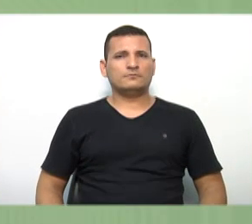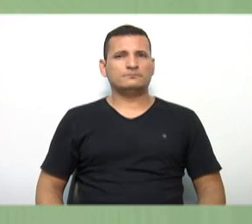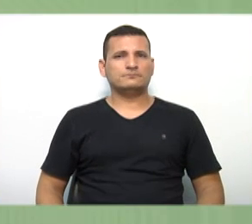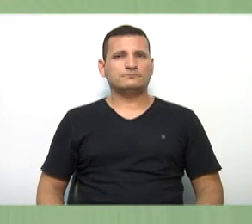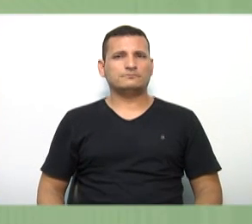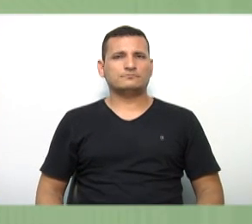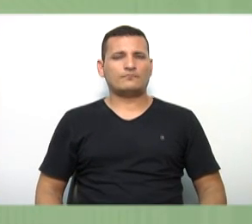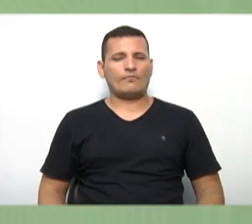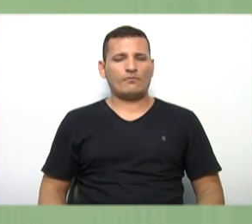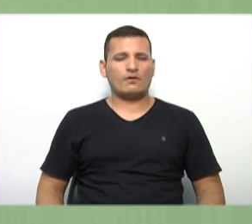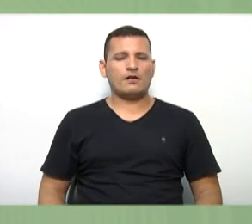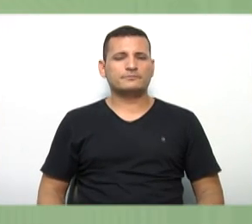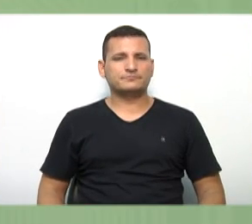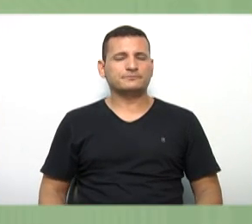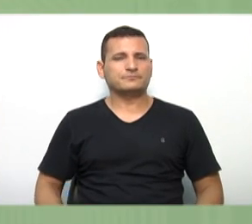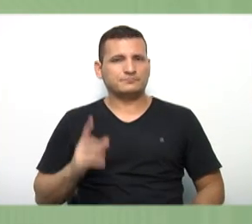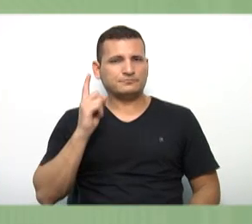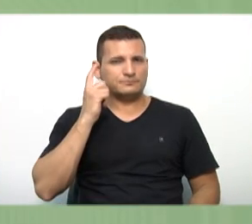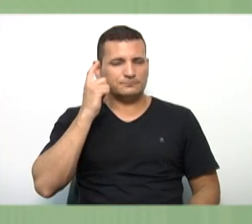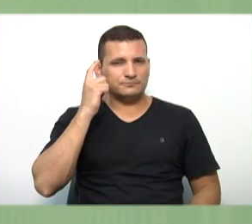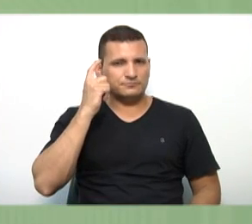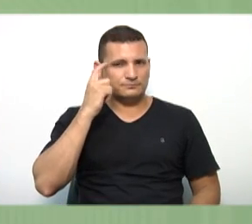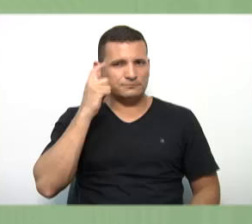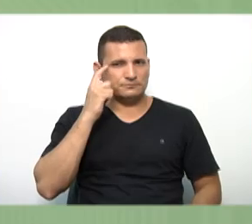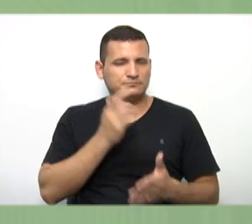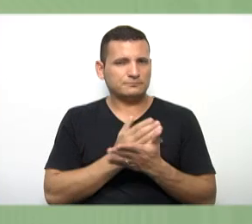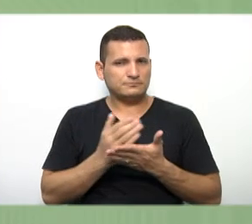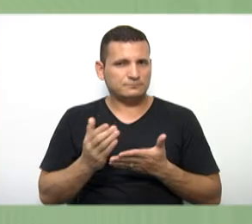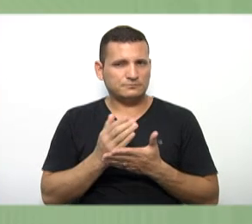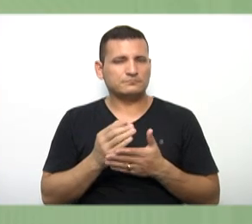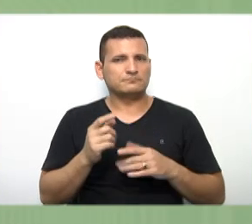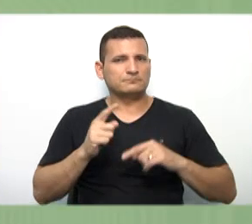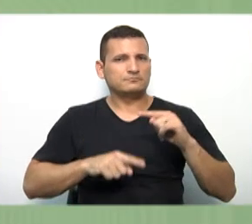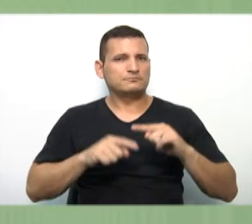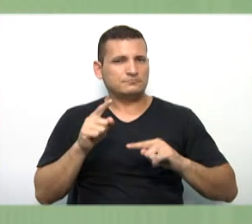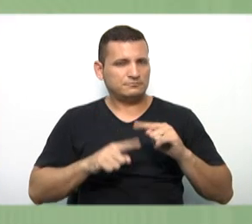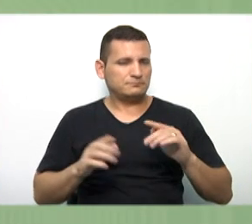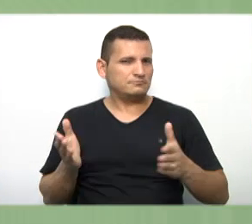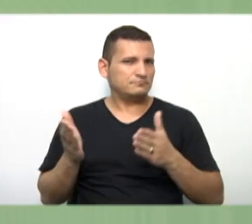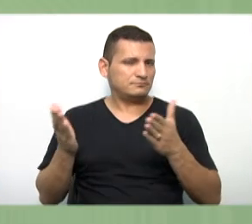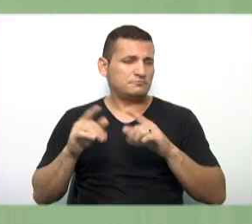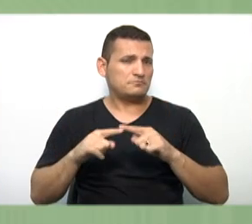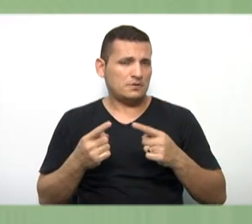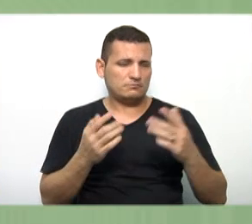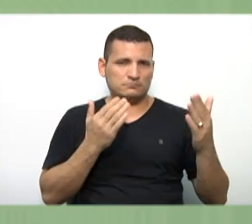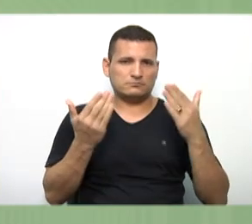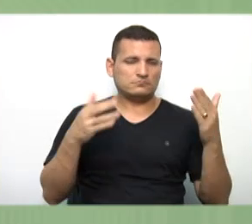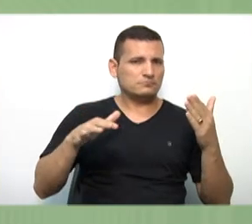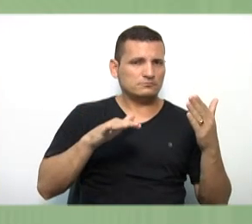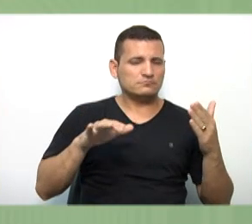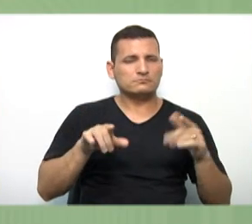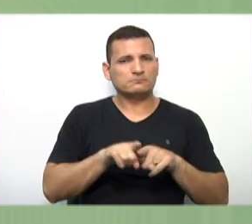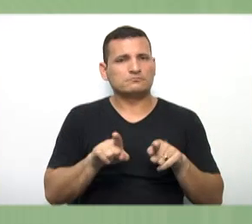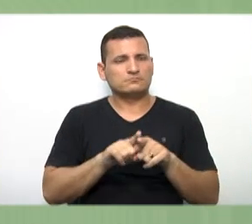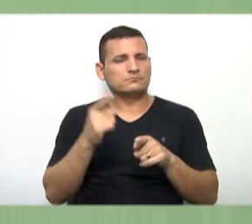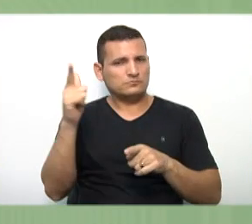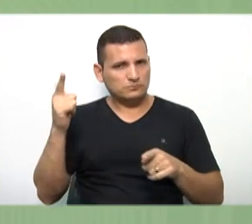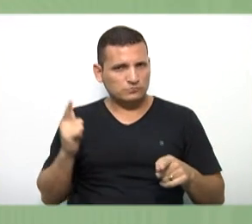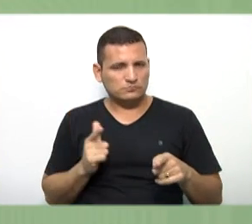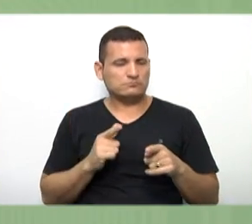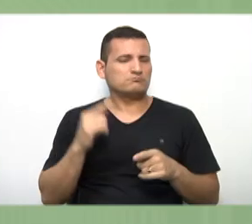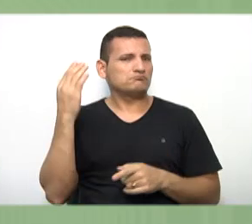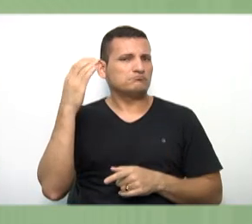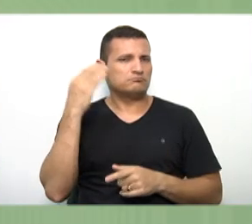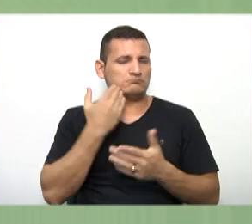recompensa material é motivacional. Porém, segundo a psicologia e outros cientistas que estudam o